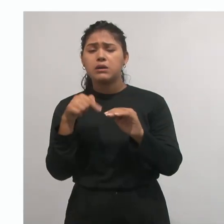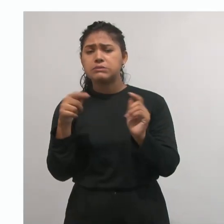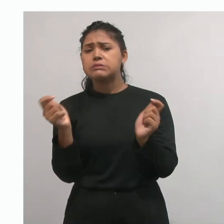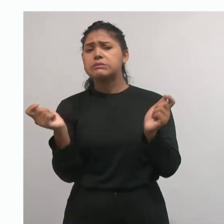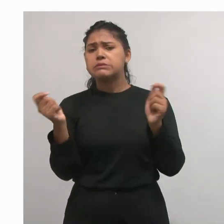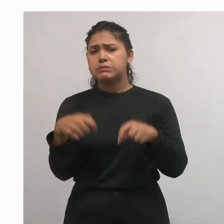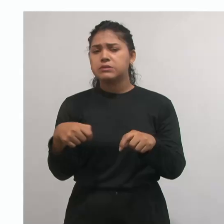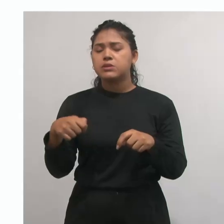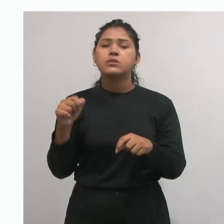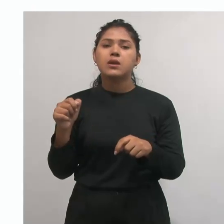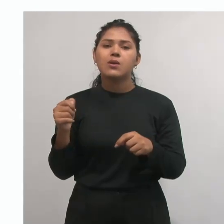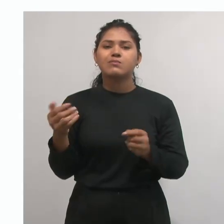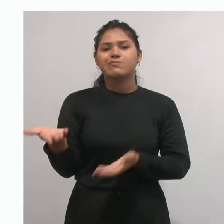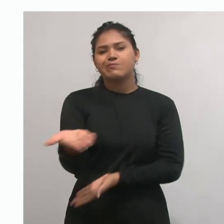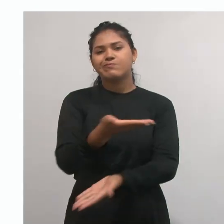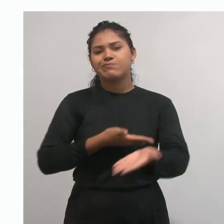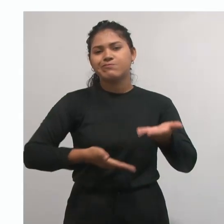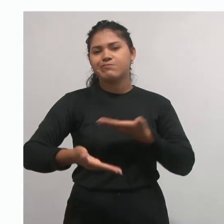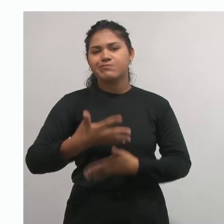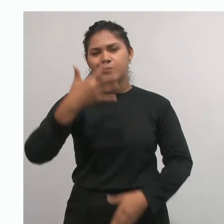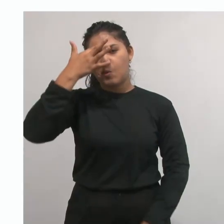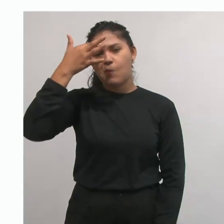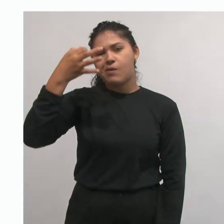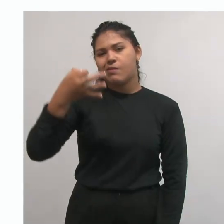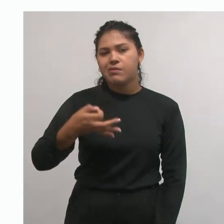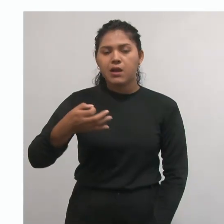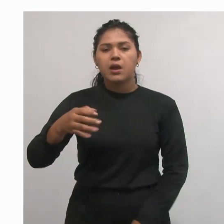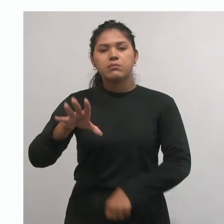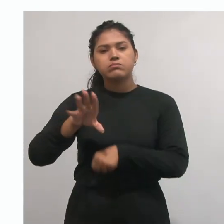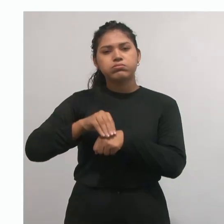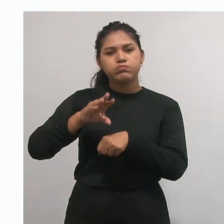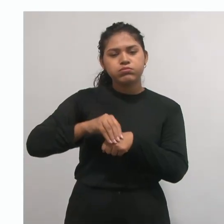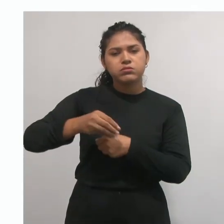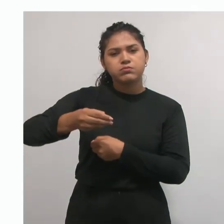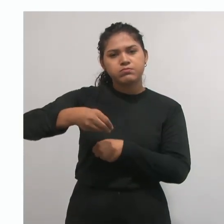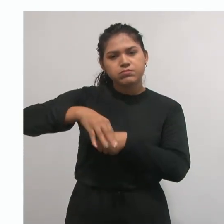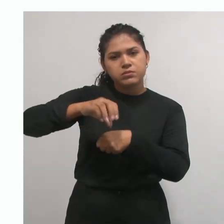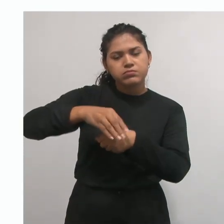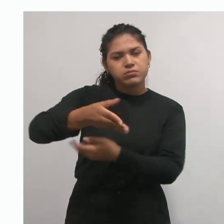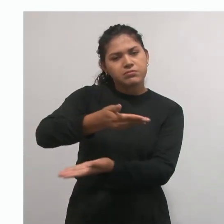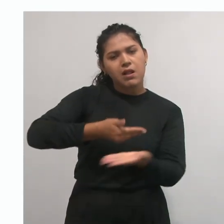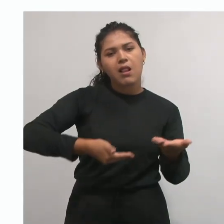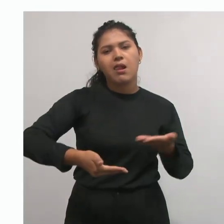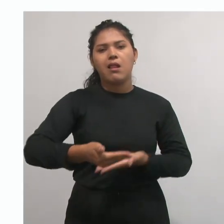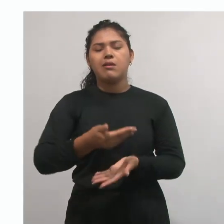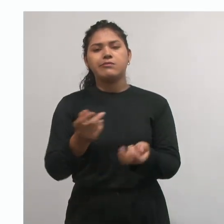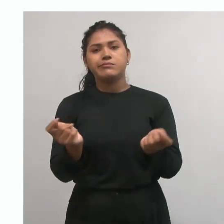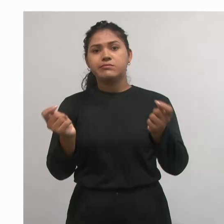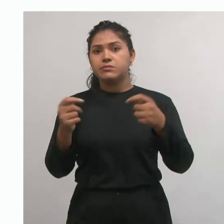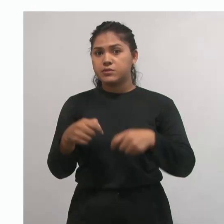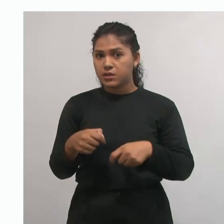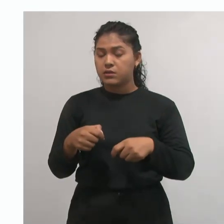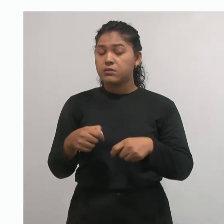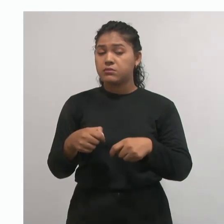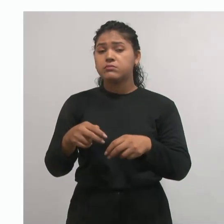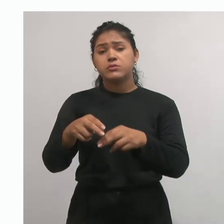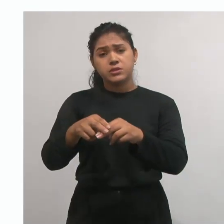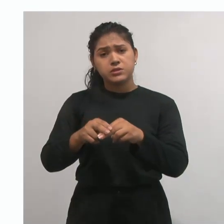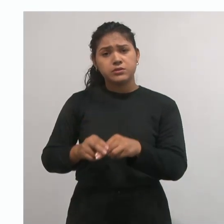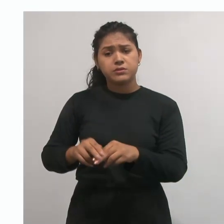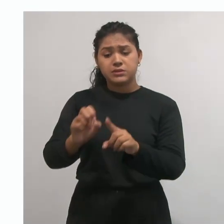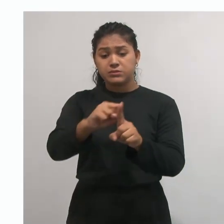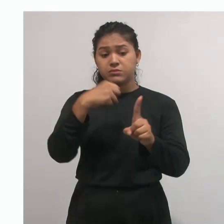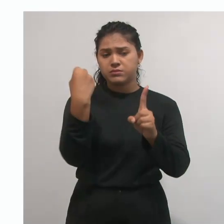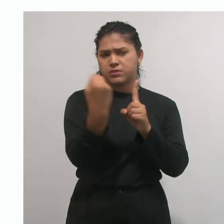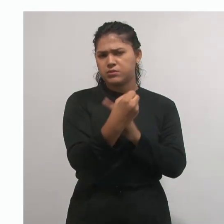condição chave para a troca de saberes e aprendizados mútuos. Então, a sociedade que